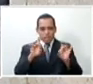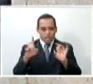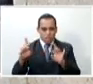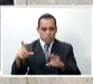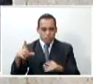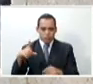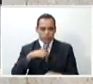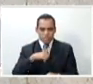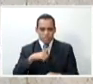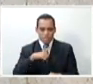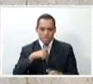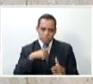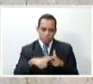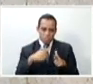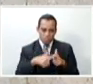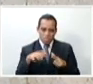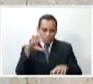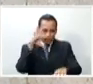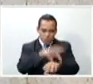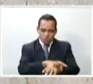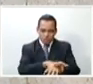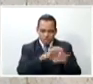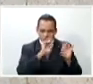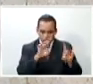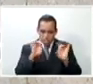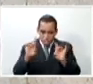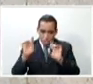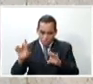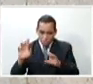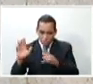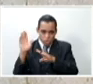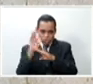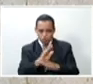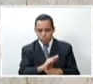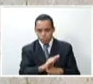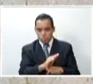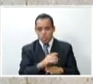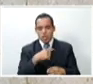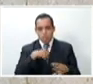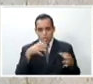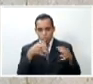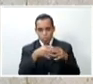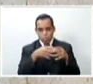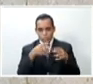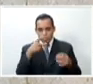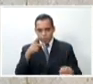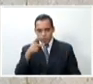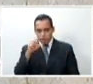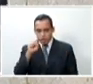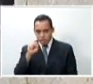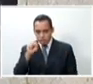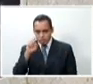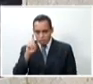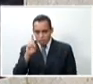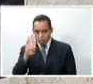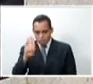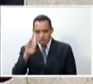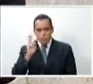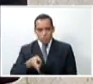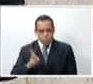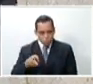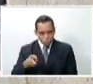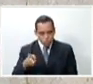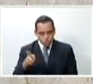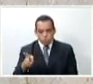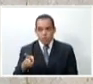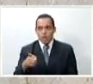aqui. Em matéria de segurança, todo mundo tem rabo de palha. Eu sou o PSDB, estou no PSDB, vou ficar no PSDB. Tenho